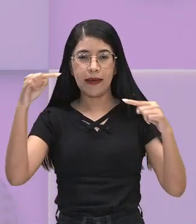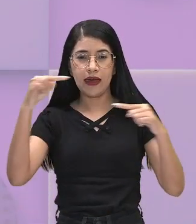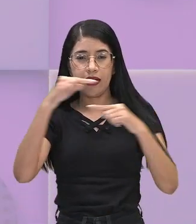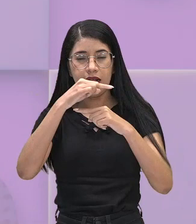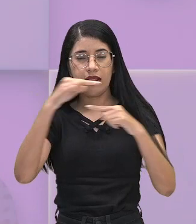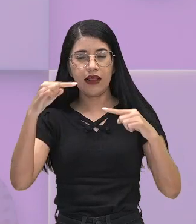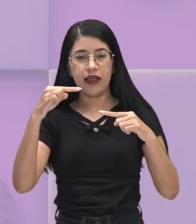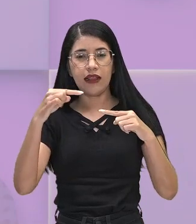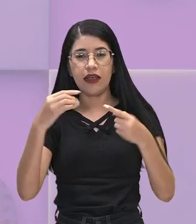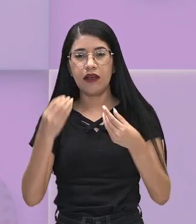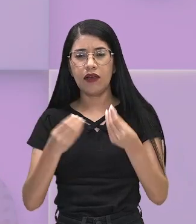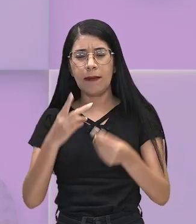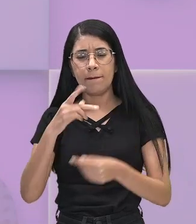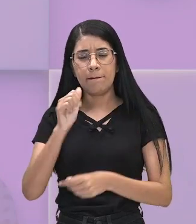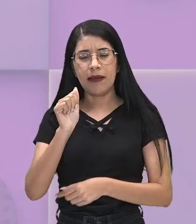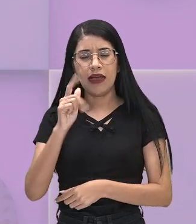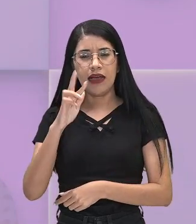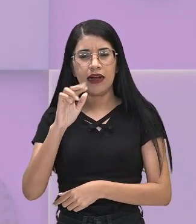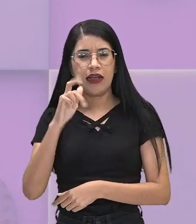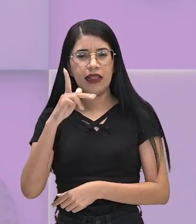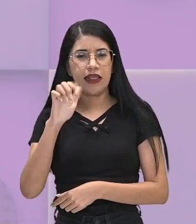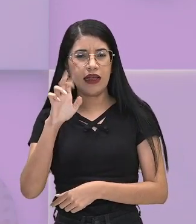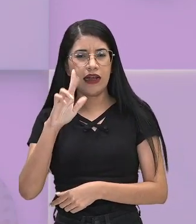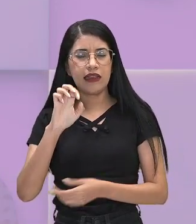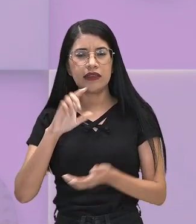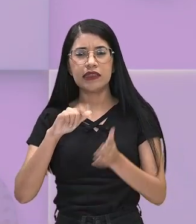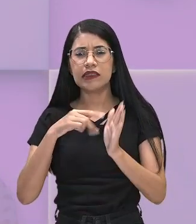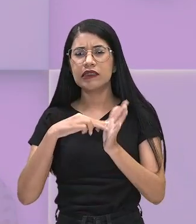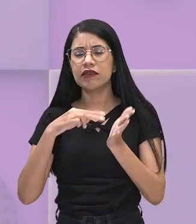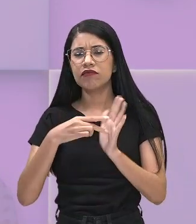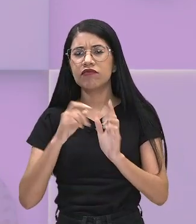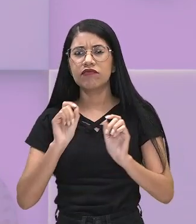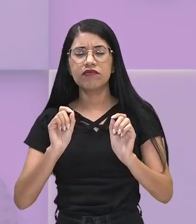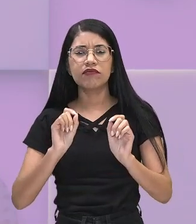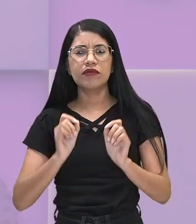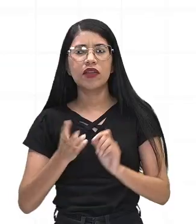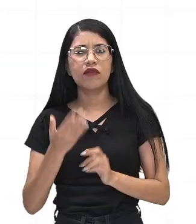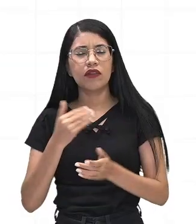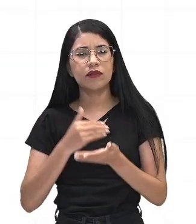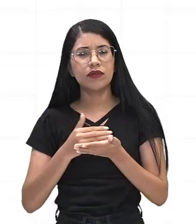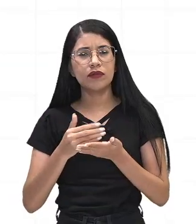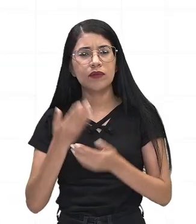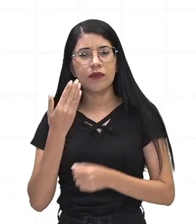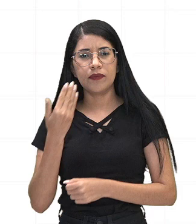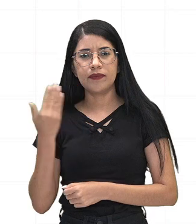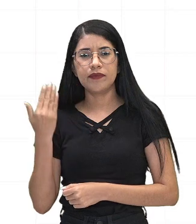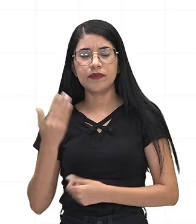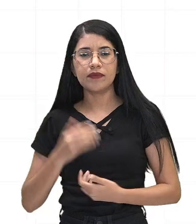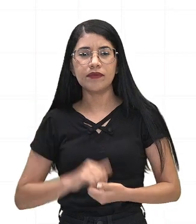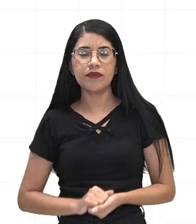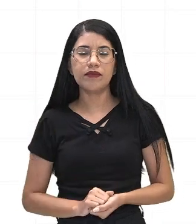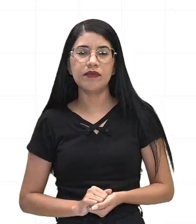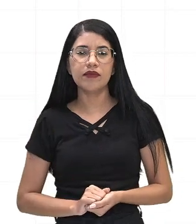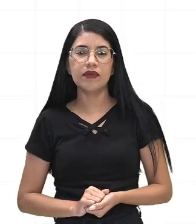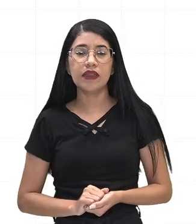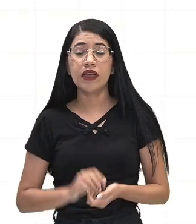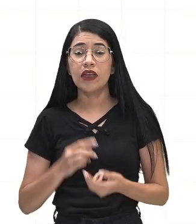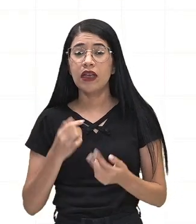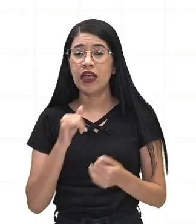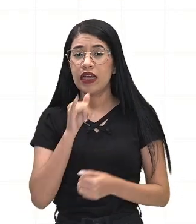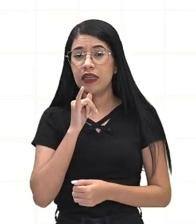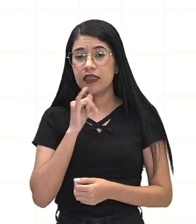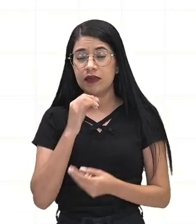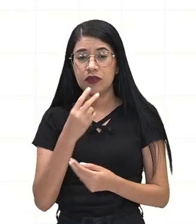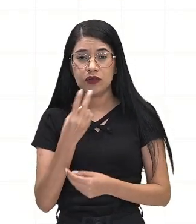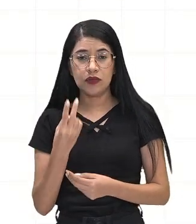Reta paralela. O que vem a ser uma reta paralela? Então, já acompanha comigo na tela? Então, aqui eu tenho dois exemplos